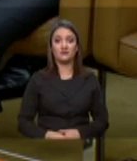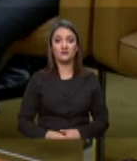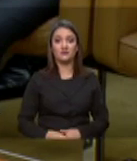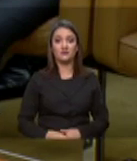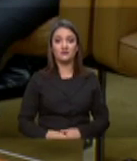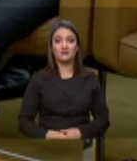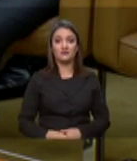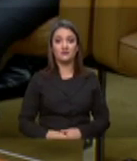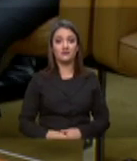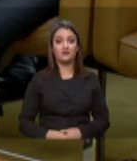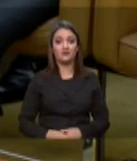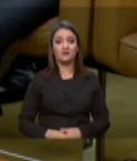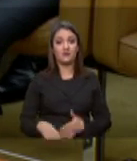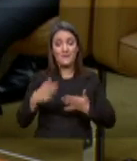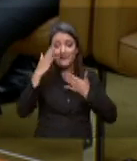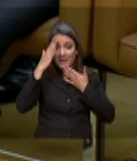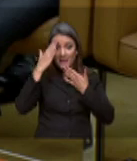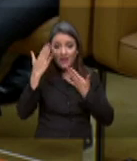toda a esperança,